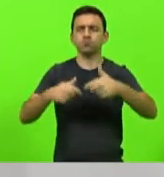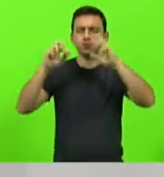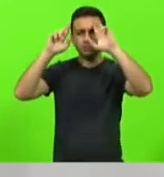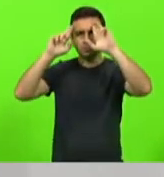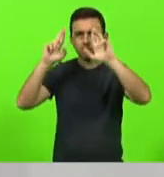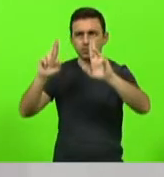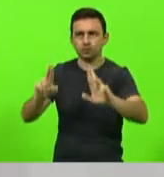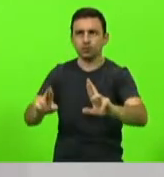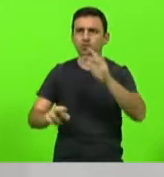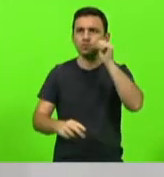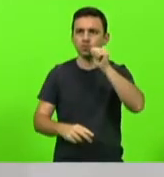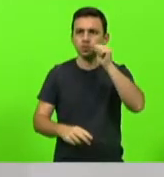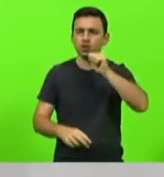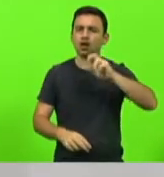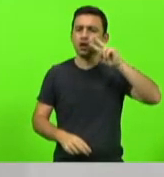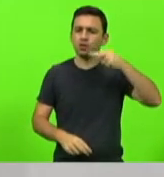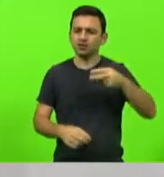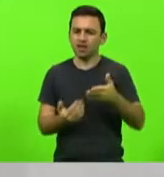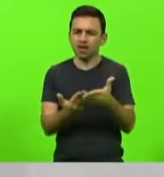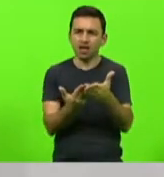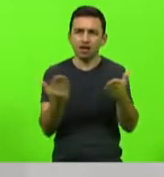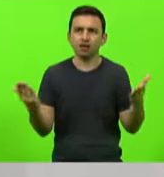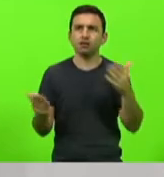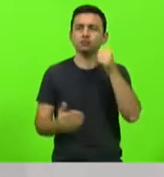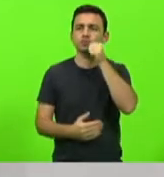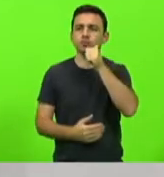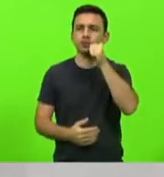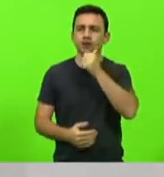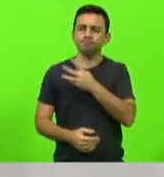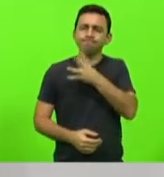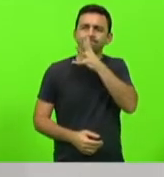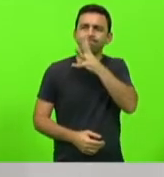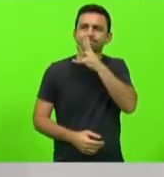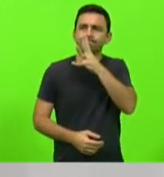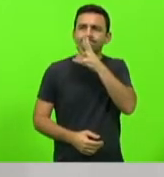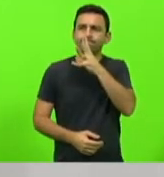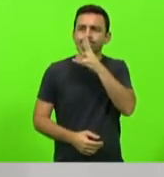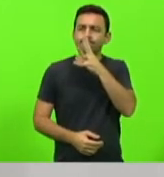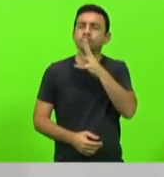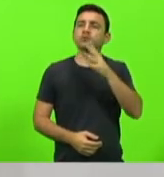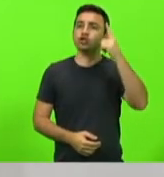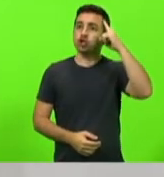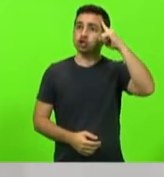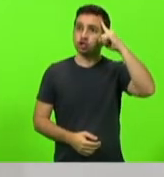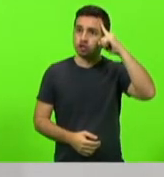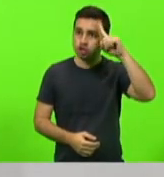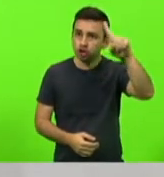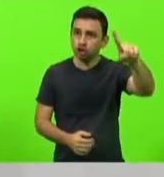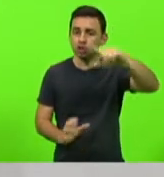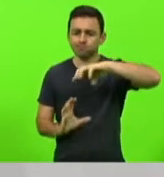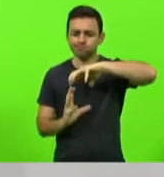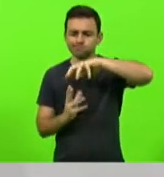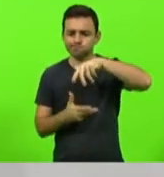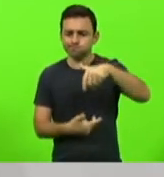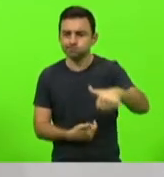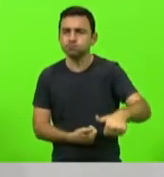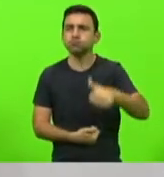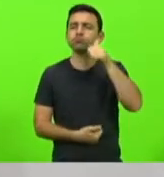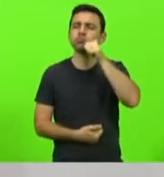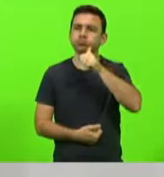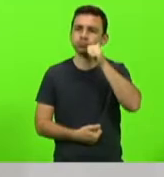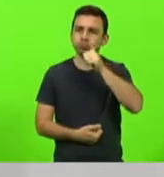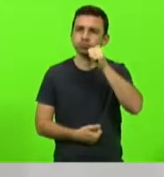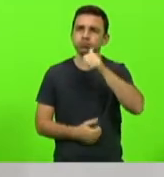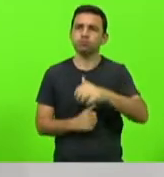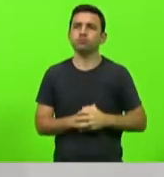de reconhecimento e de admiração pelo Dia Internacional da Mulher e pelas mulheres